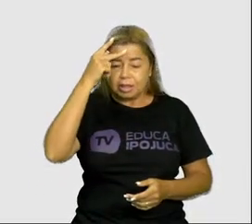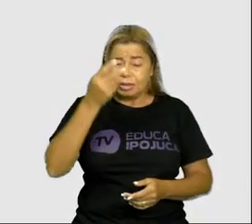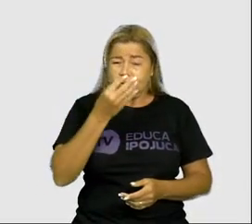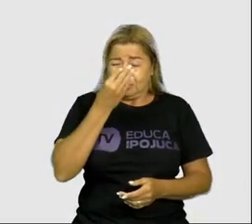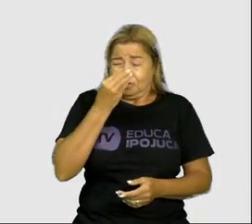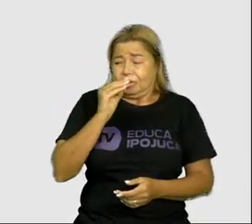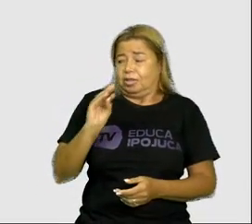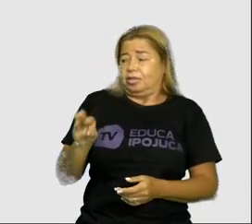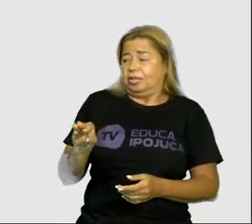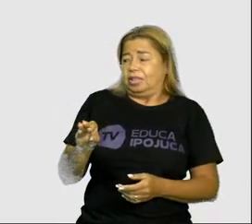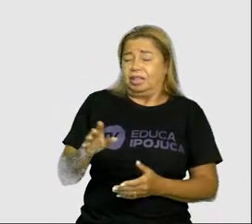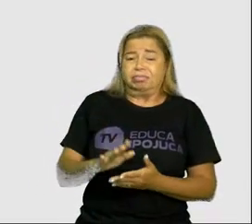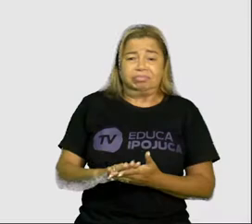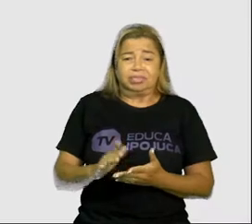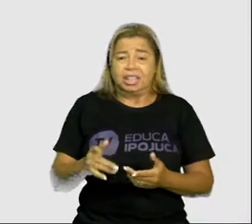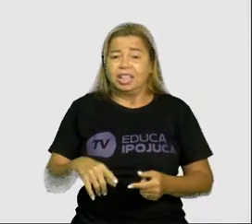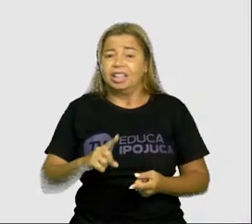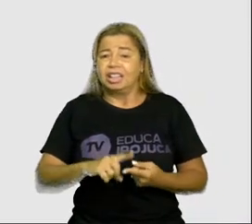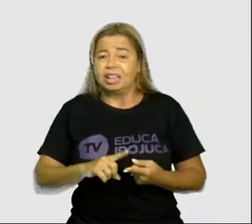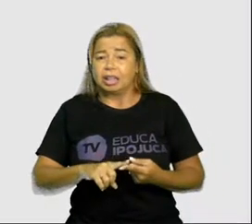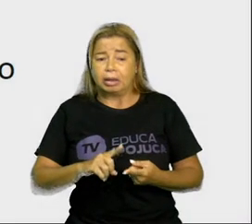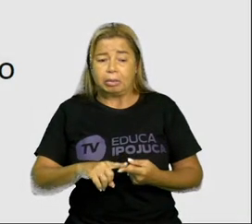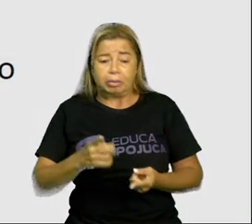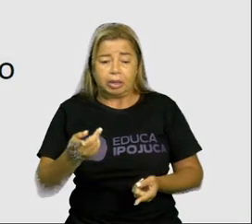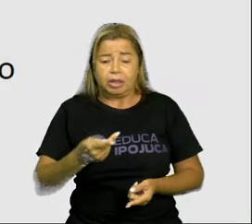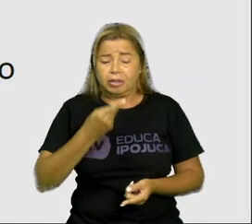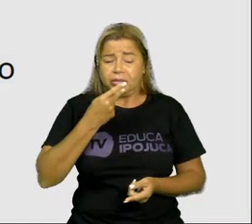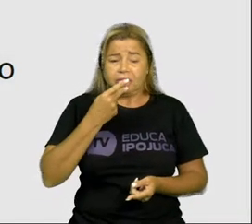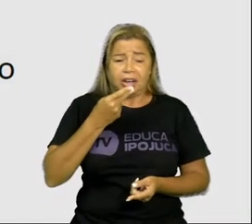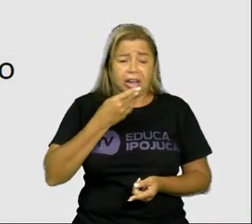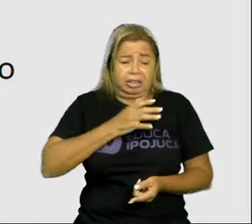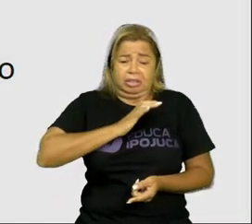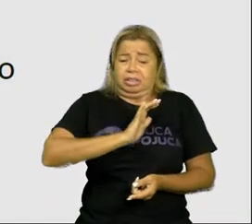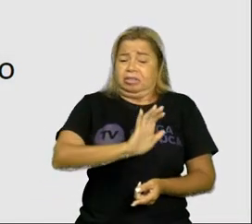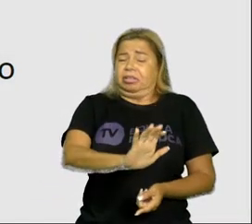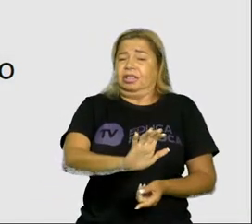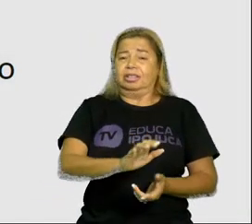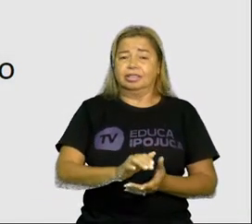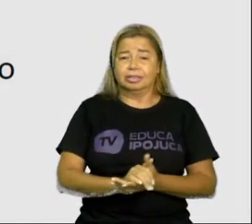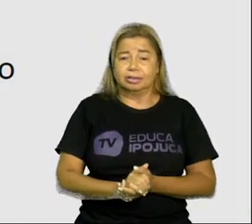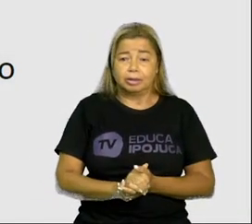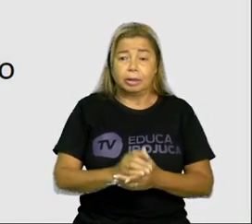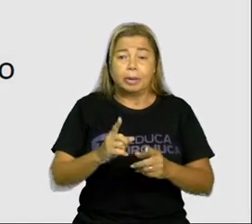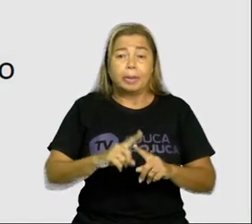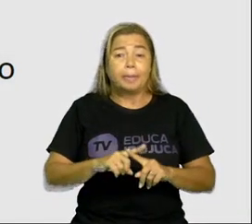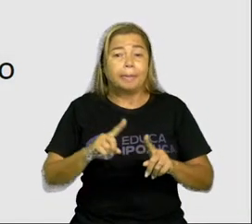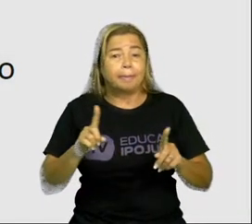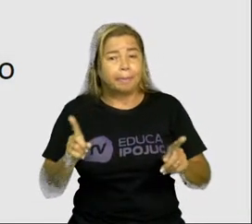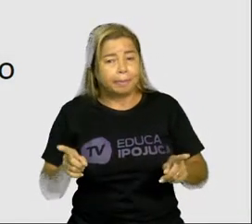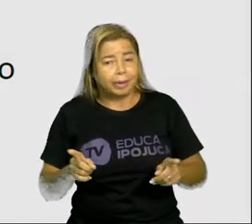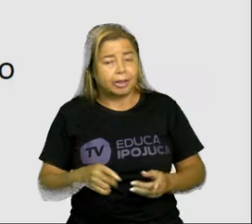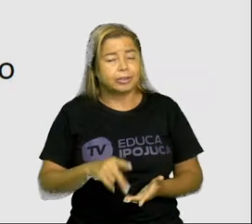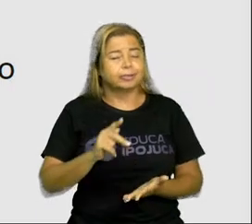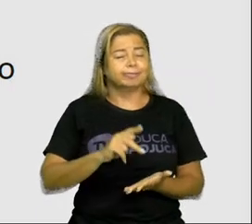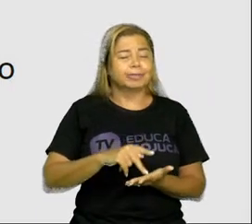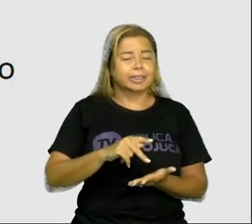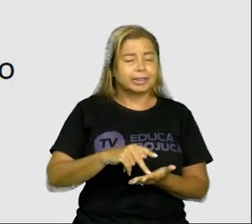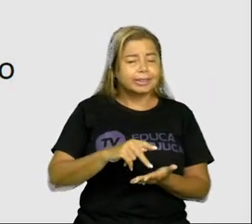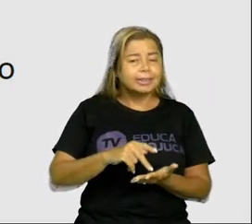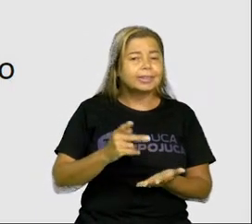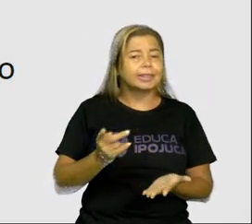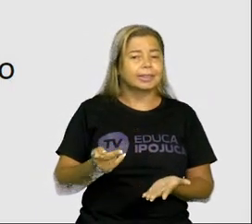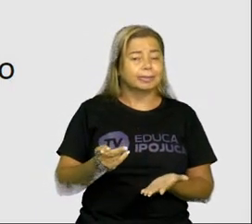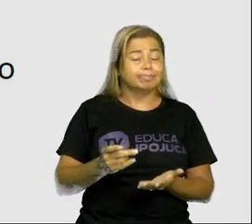quem prometa nunca mais comer gelatina na vida. Mas é preciso dizer a verdade. A